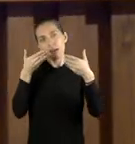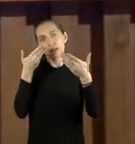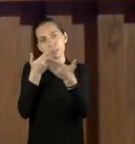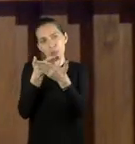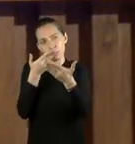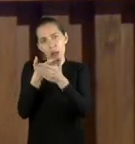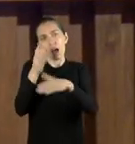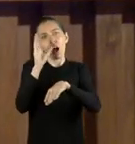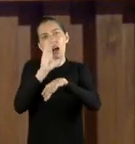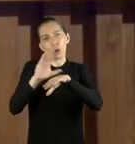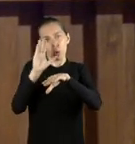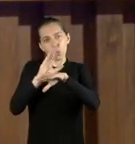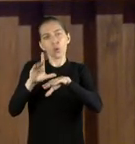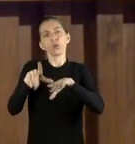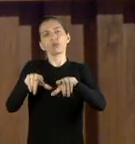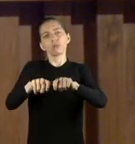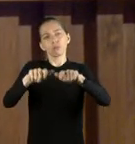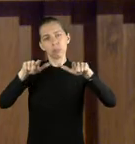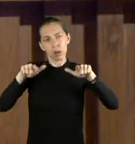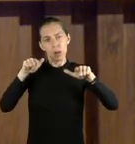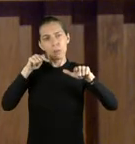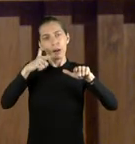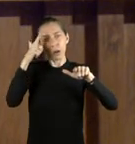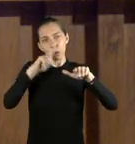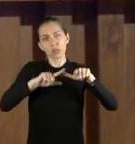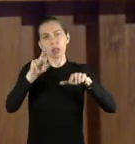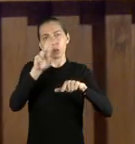fazer um curso e certificações para chegar